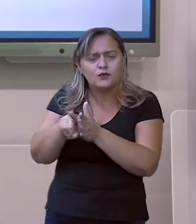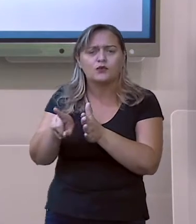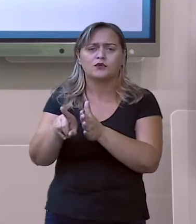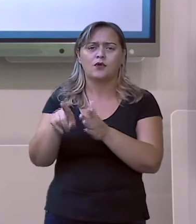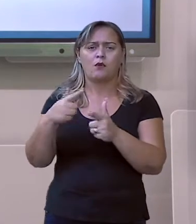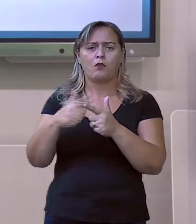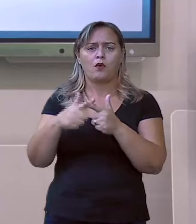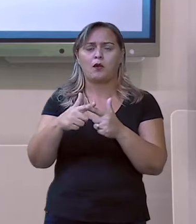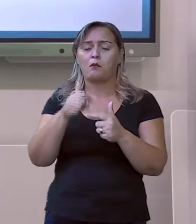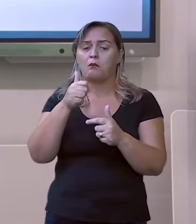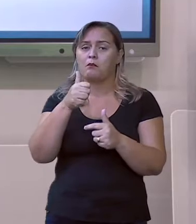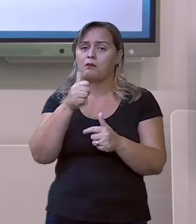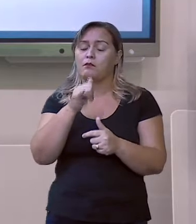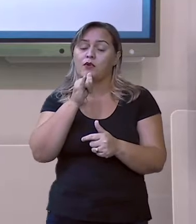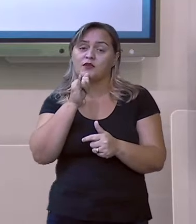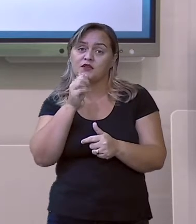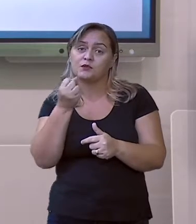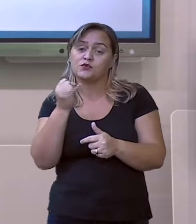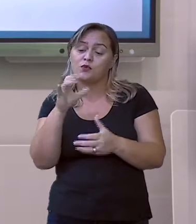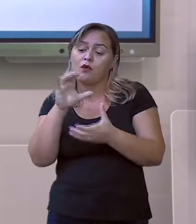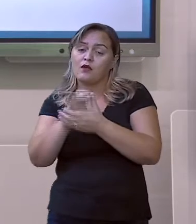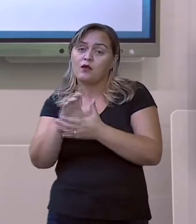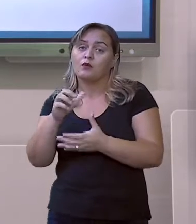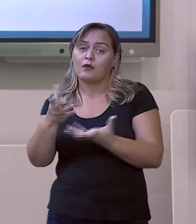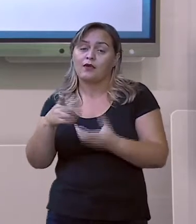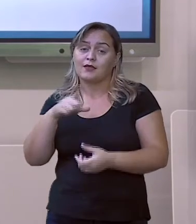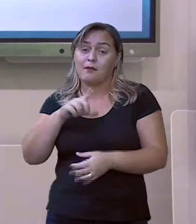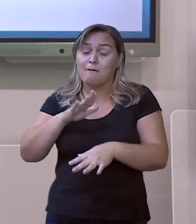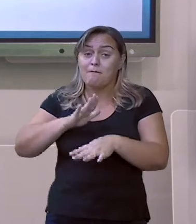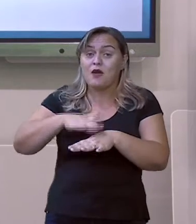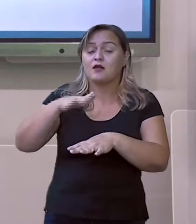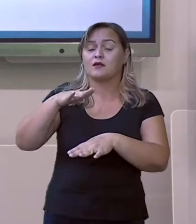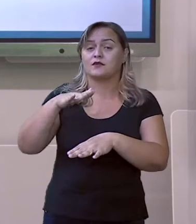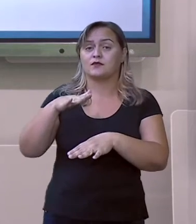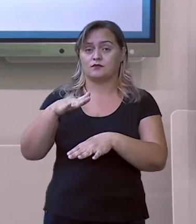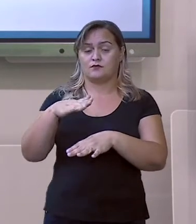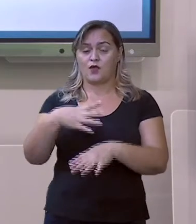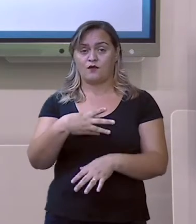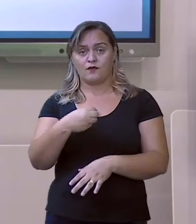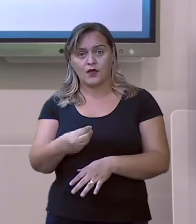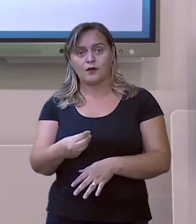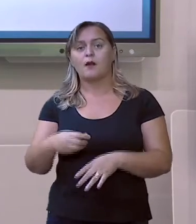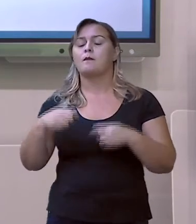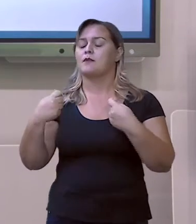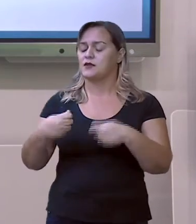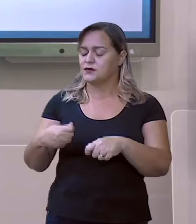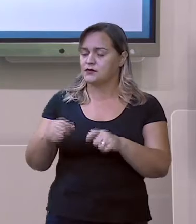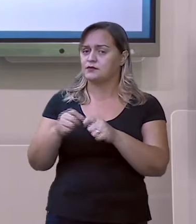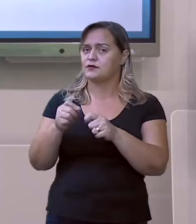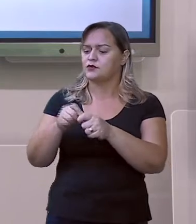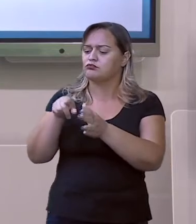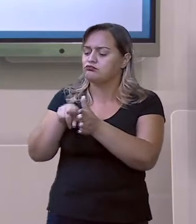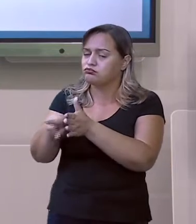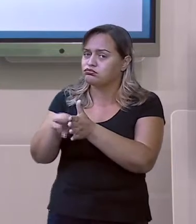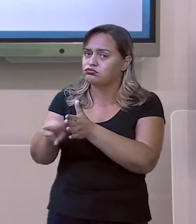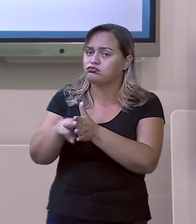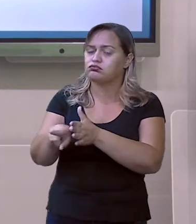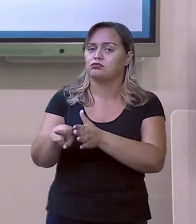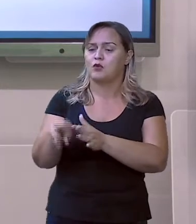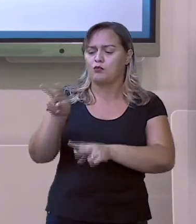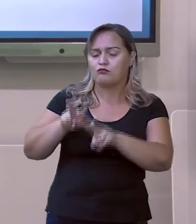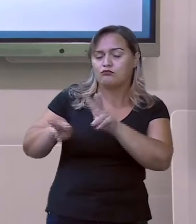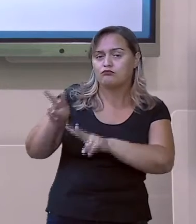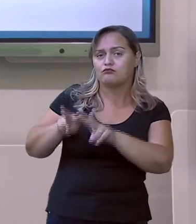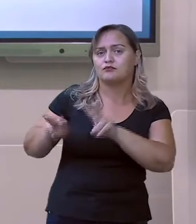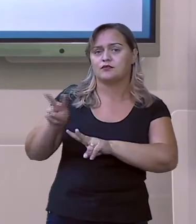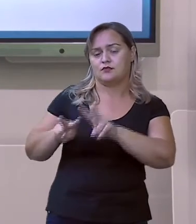filhos com essa alteração. Esse risco aumenta quando a mãe tem mais de 40 anos de idade.